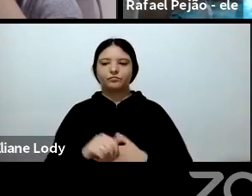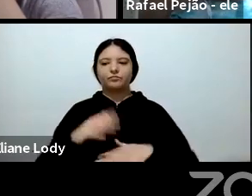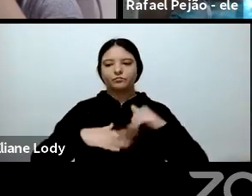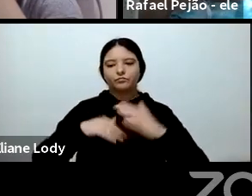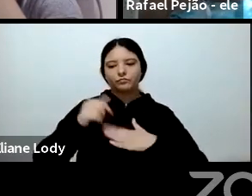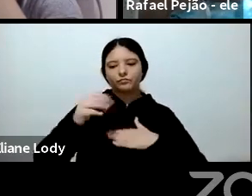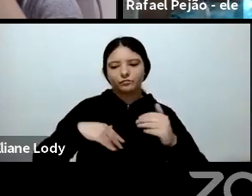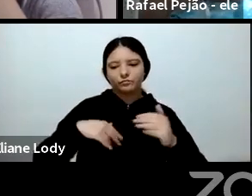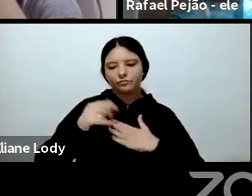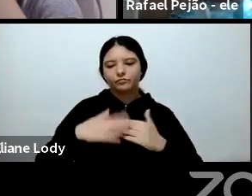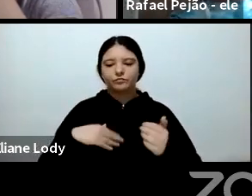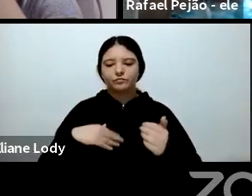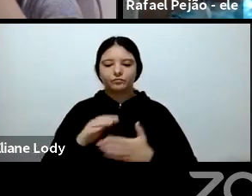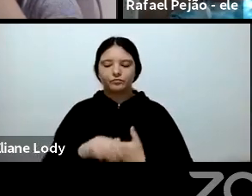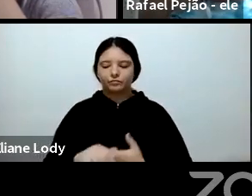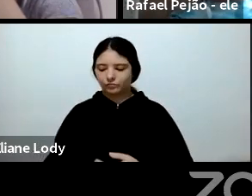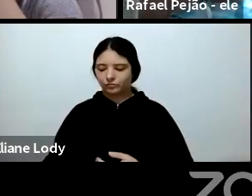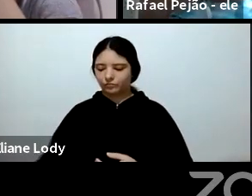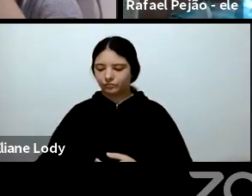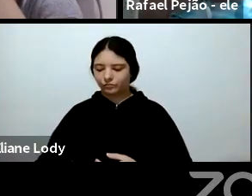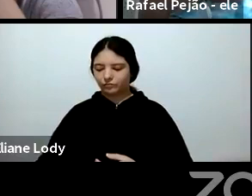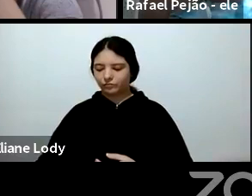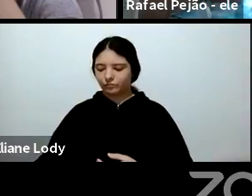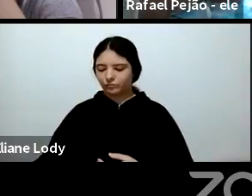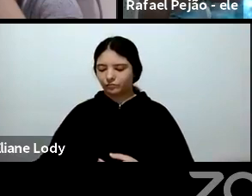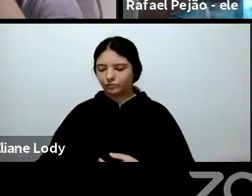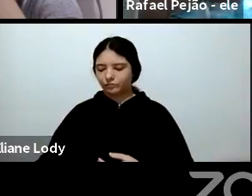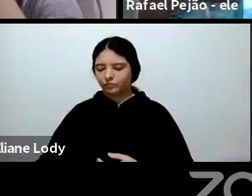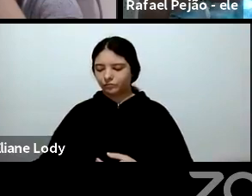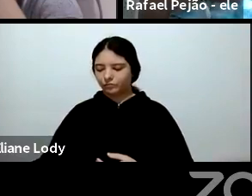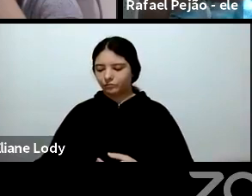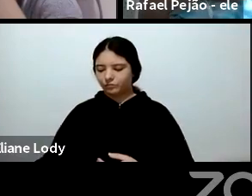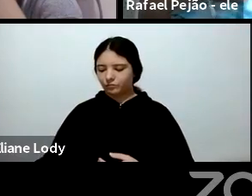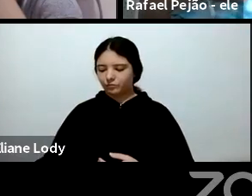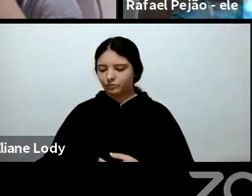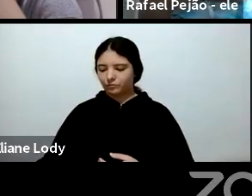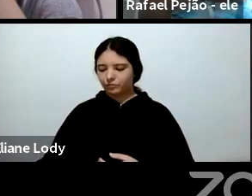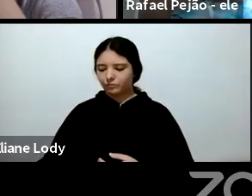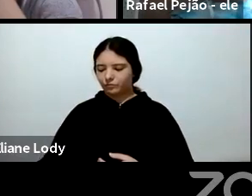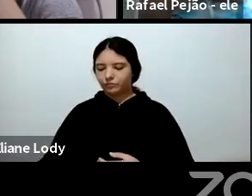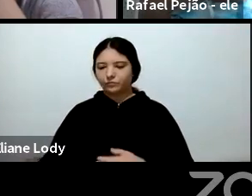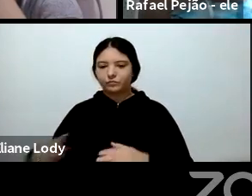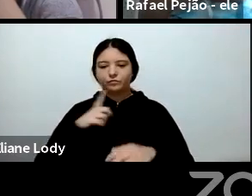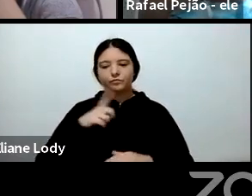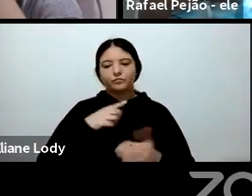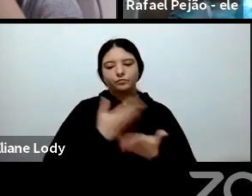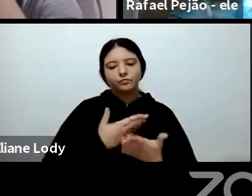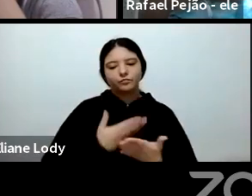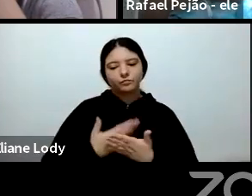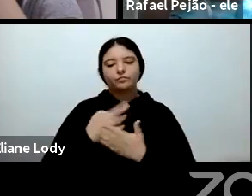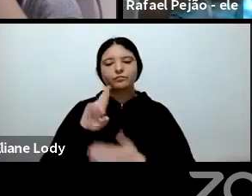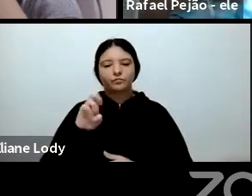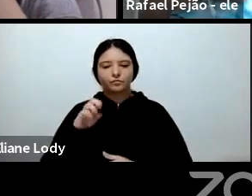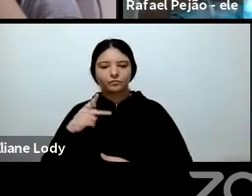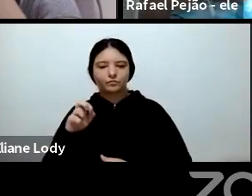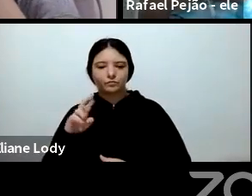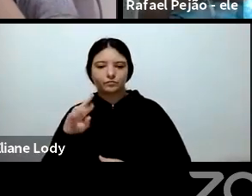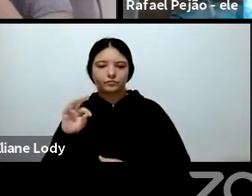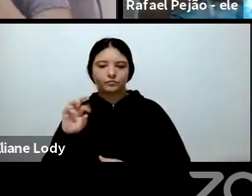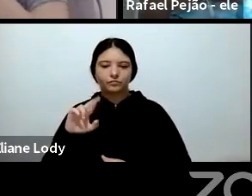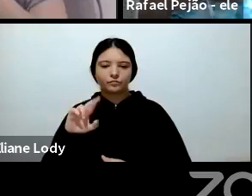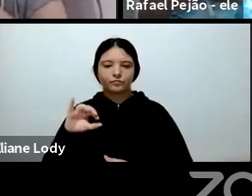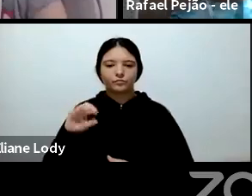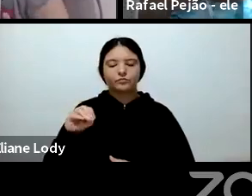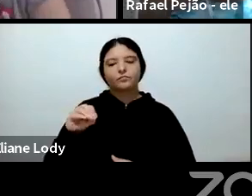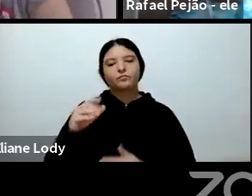interação situadas, né? Então, a gente aponta um pouco o rumo, né, para que os estudos de repertório passem a identificar um pouco